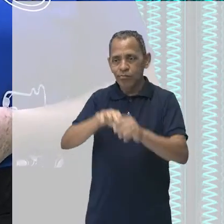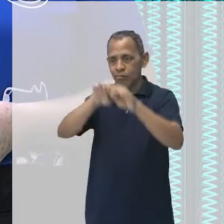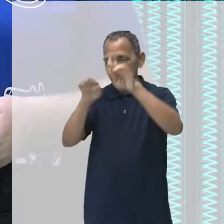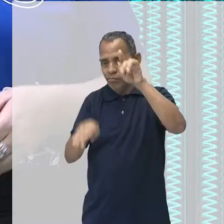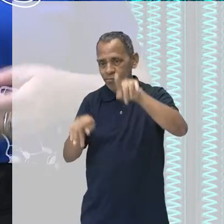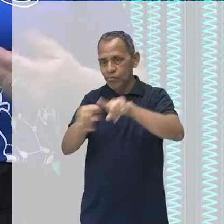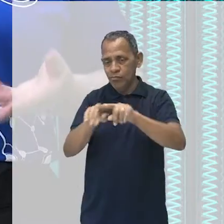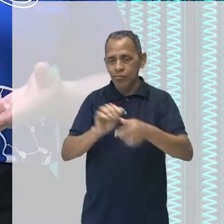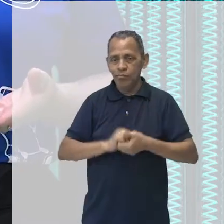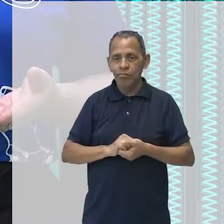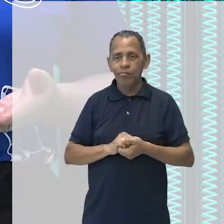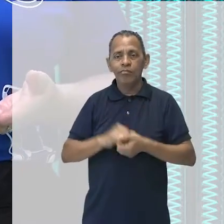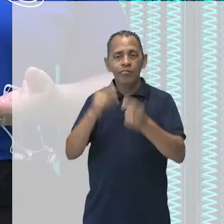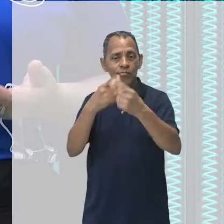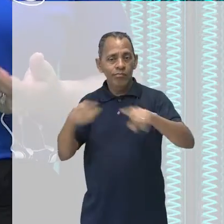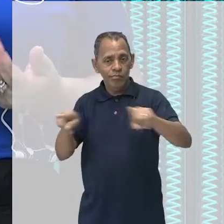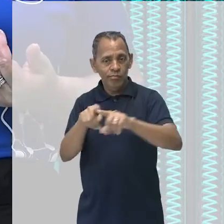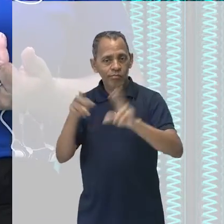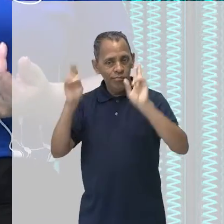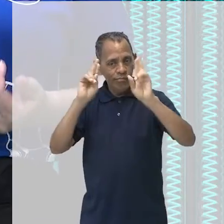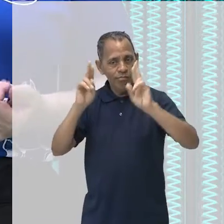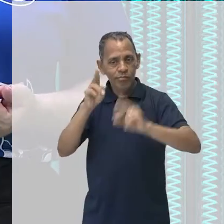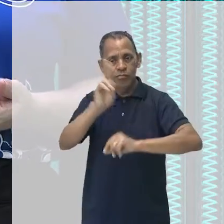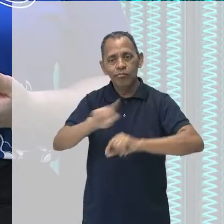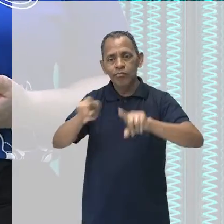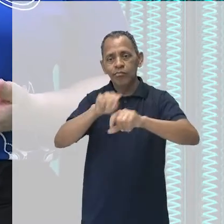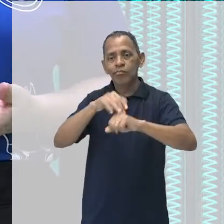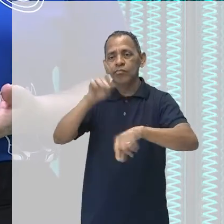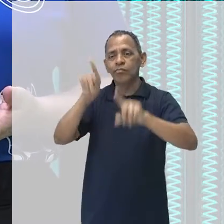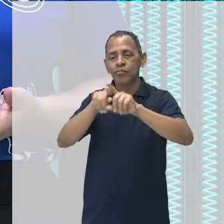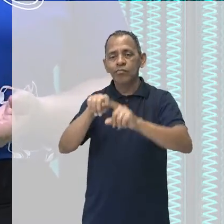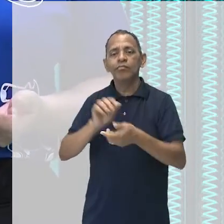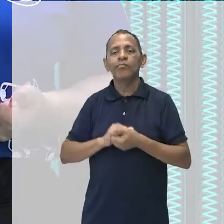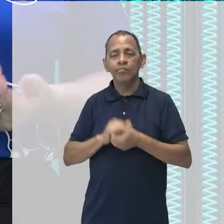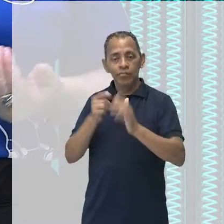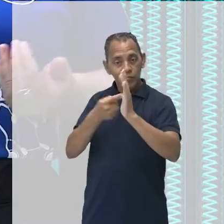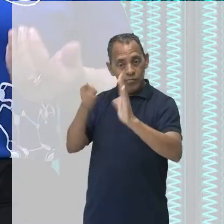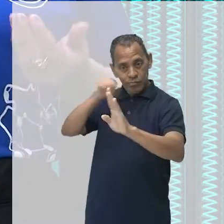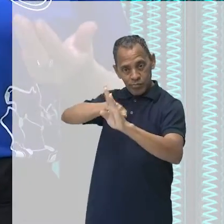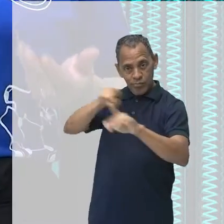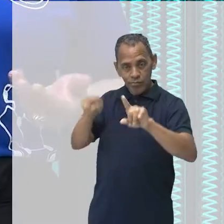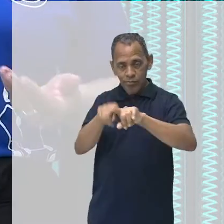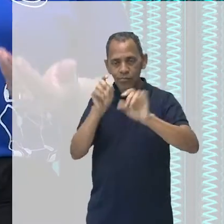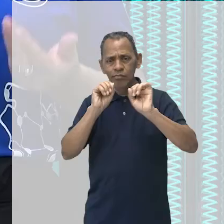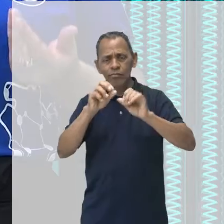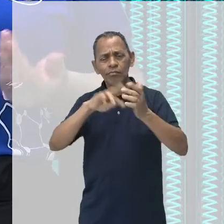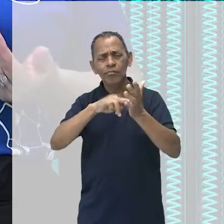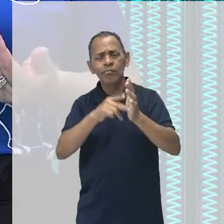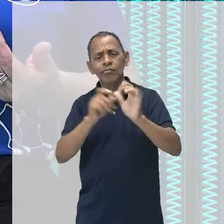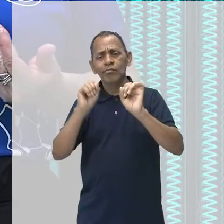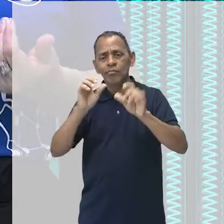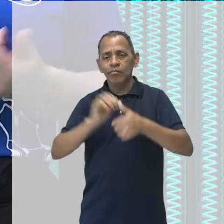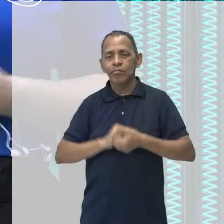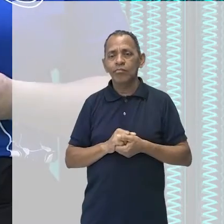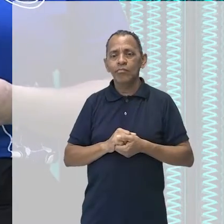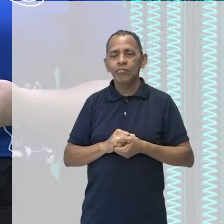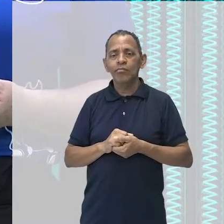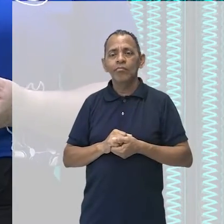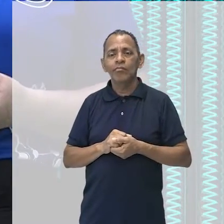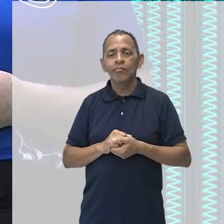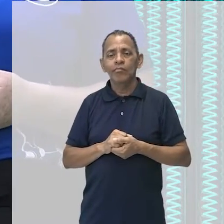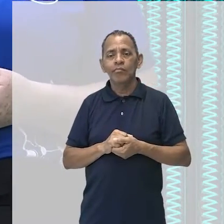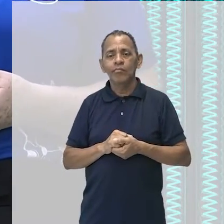desigualdade. A música de protesto ela usa também muito a metáfora. O que é a metáfora? Eu vou já mostrar para